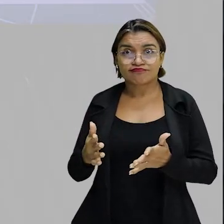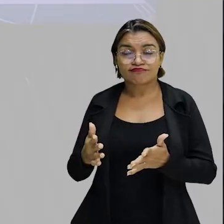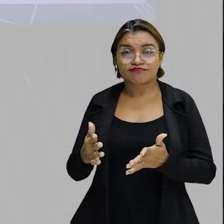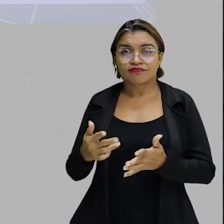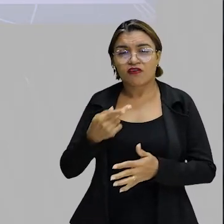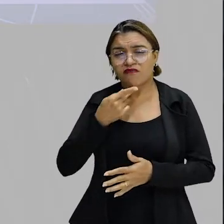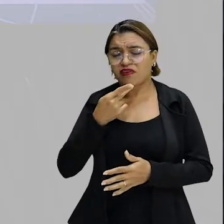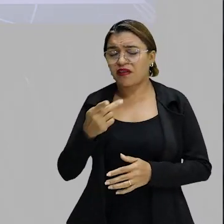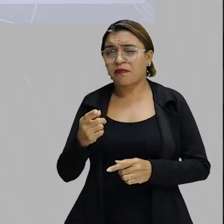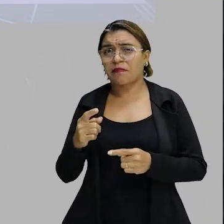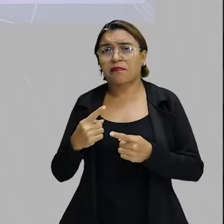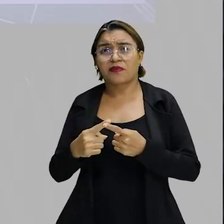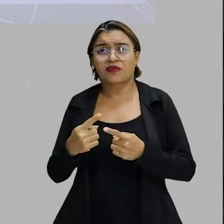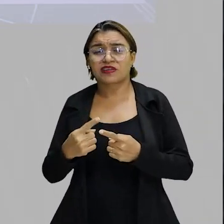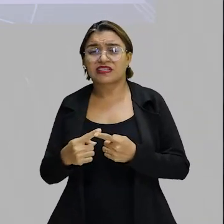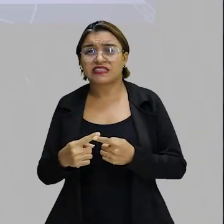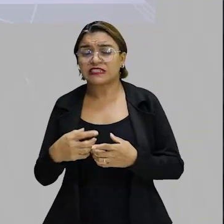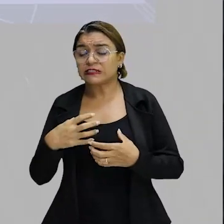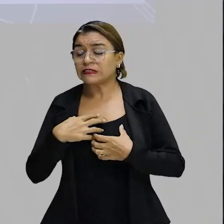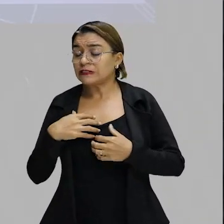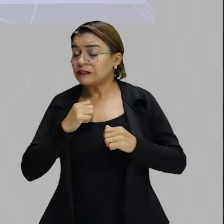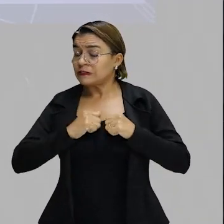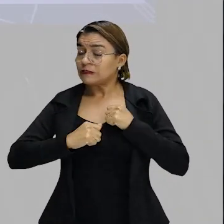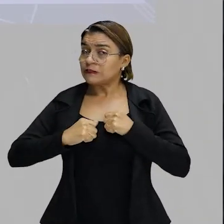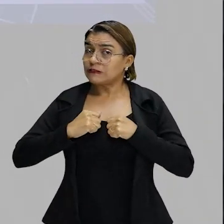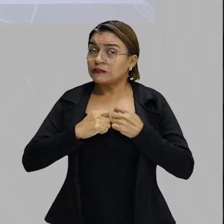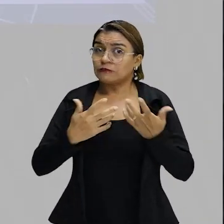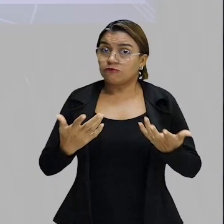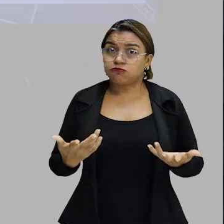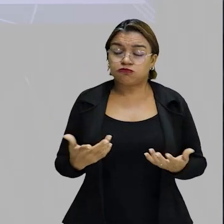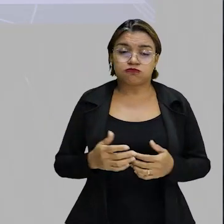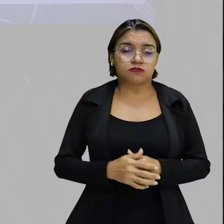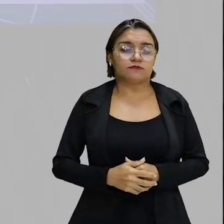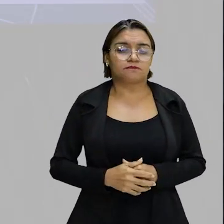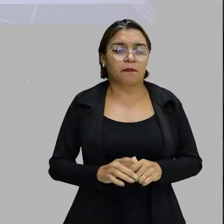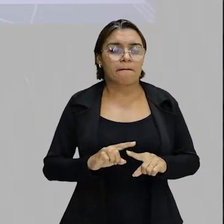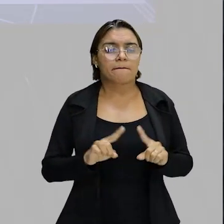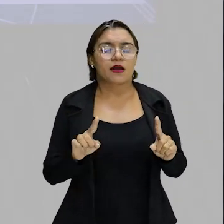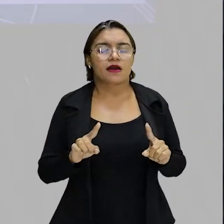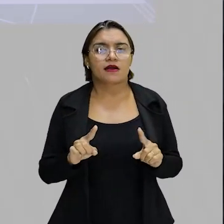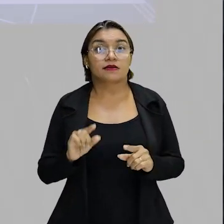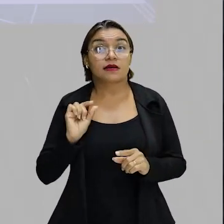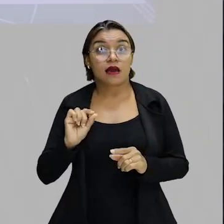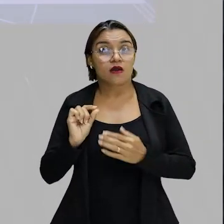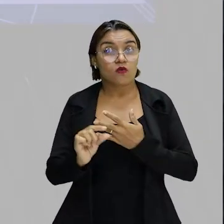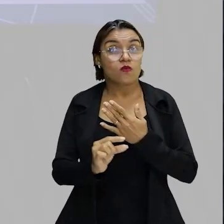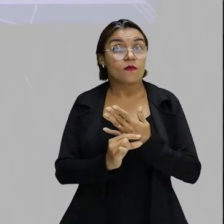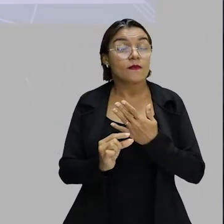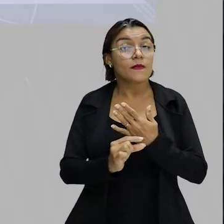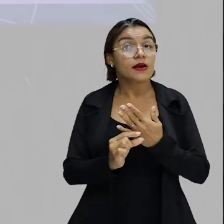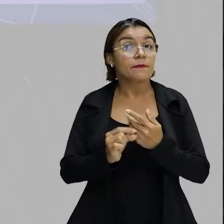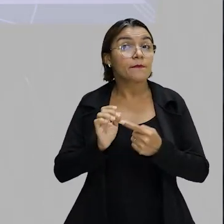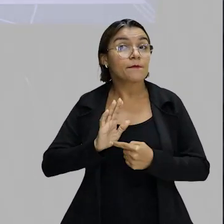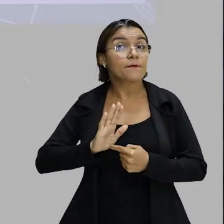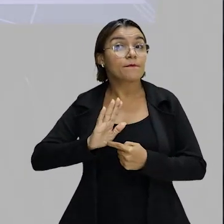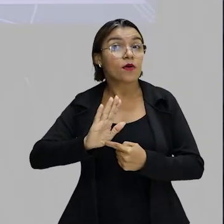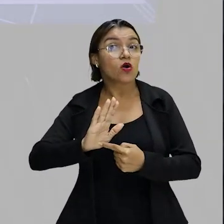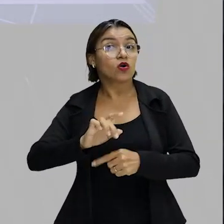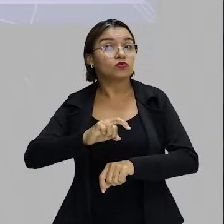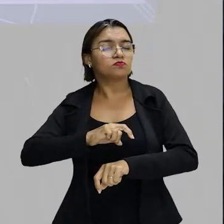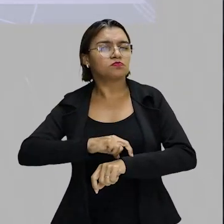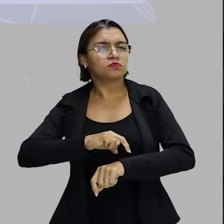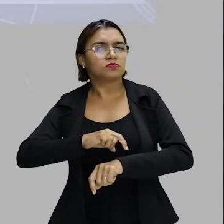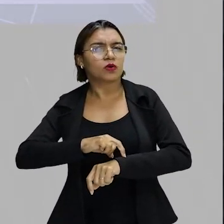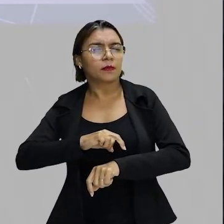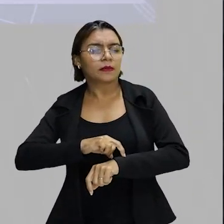de situações, porque isso até me angustia. Mas aqui é uma composição trazendo uma situação